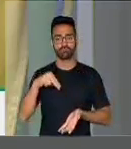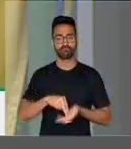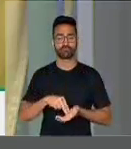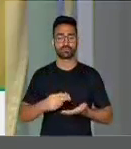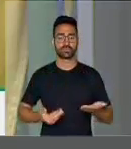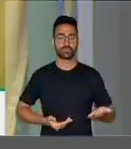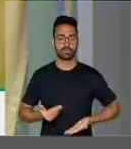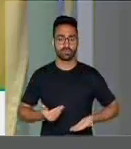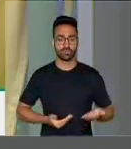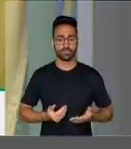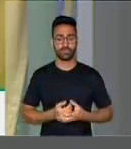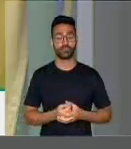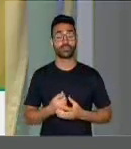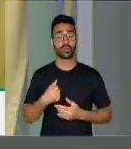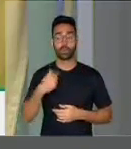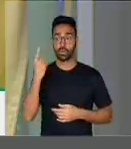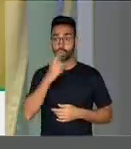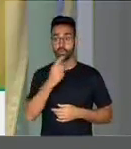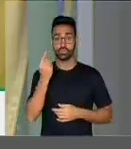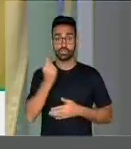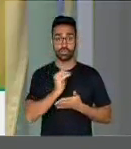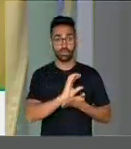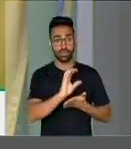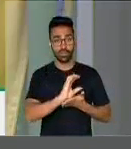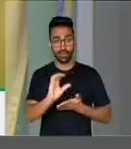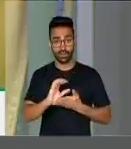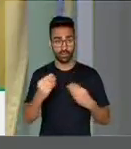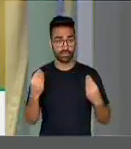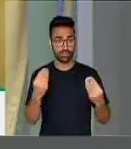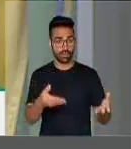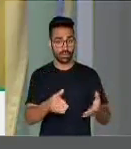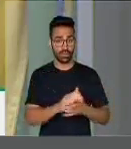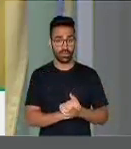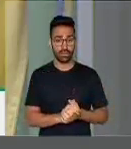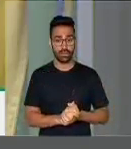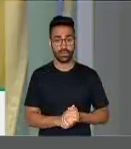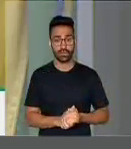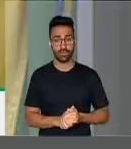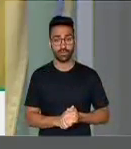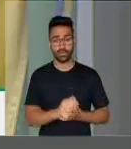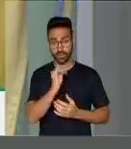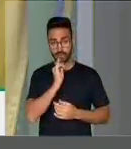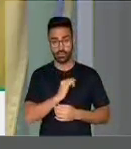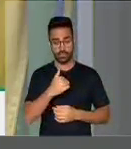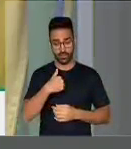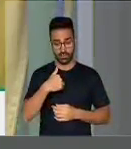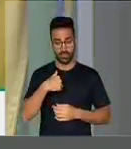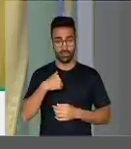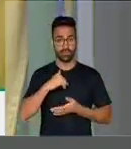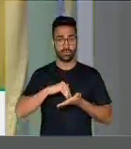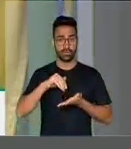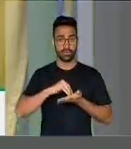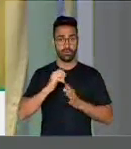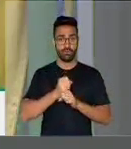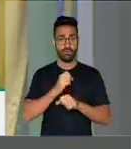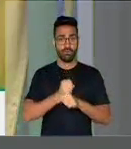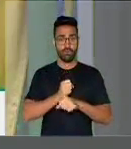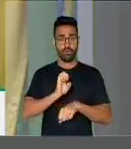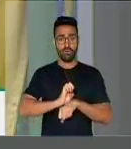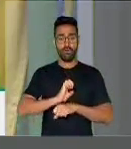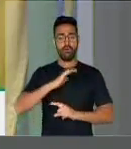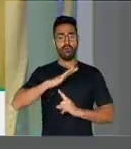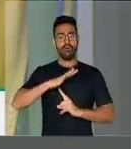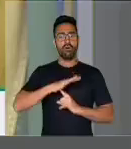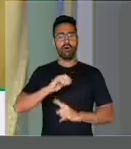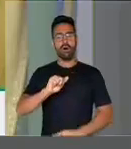Os recursos que levei nesses anos todos para eles, como secretário da Fazenda do Paraná, do